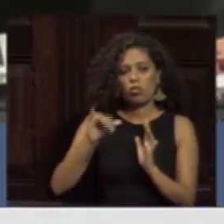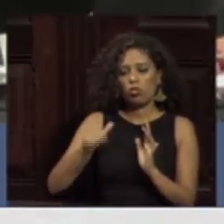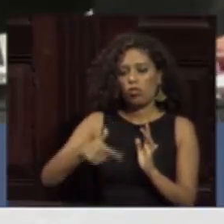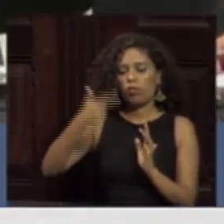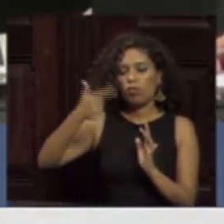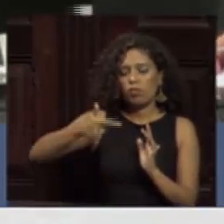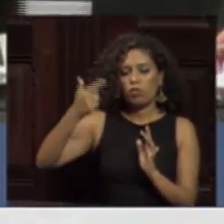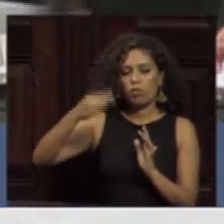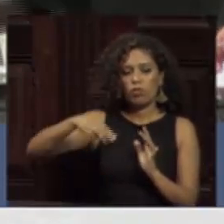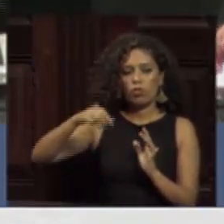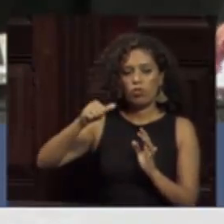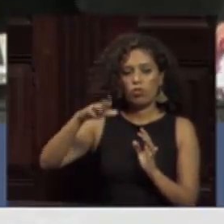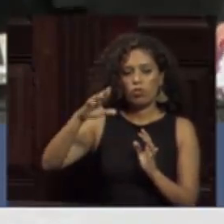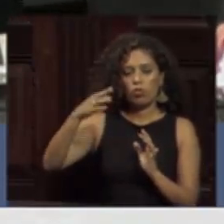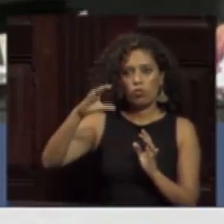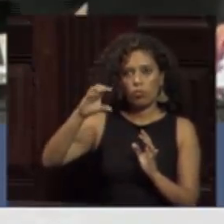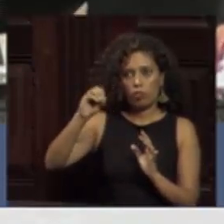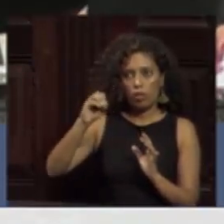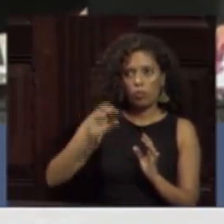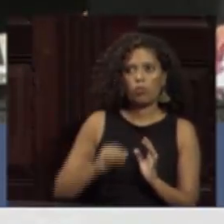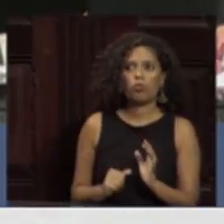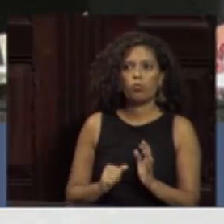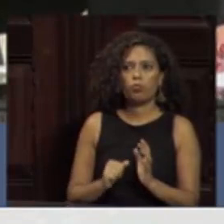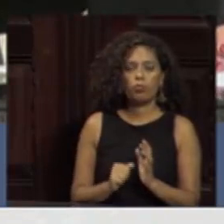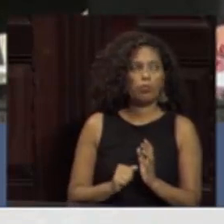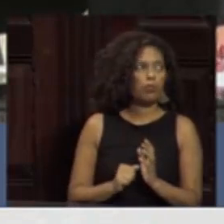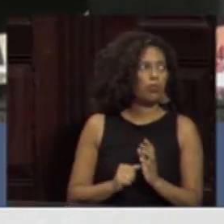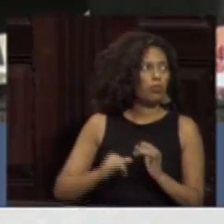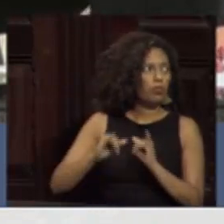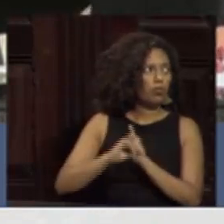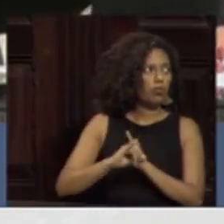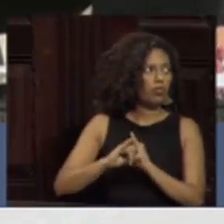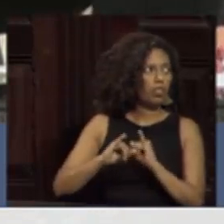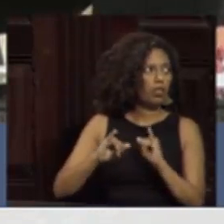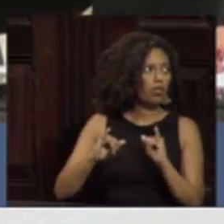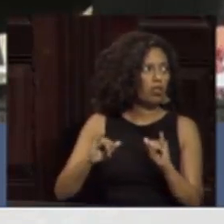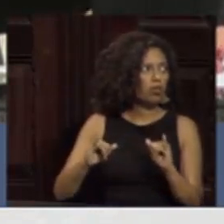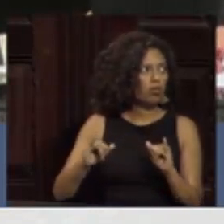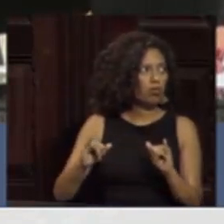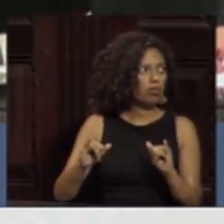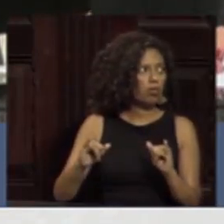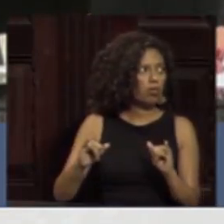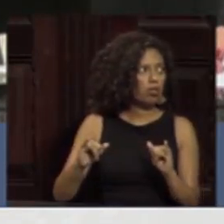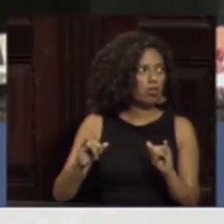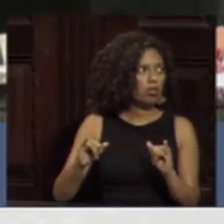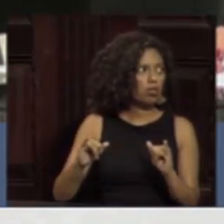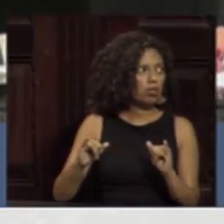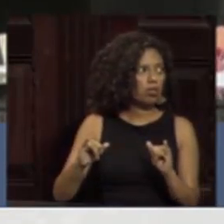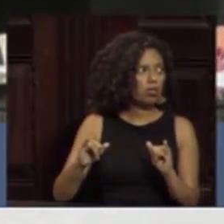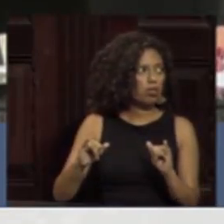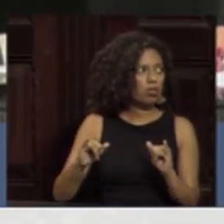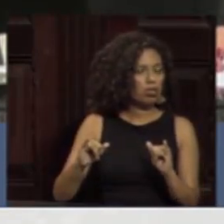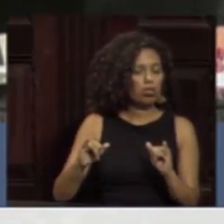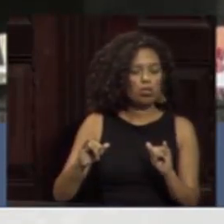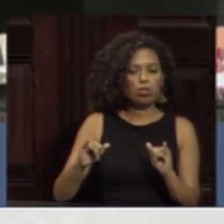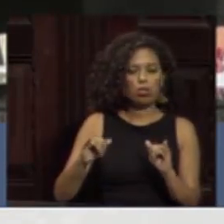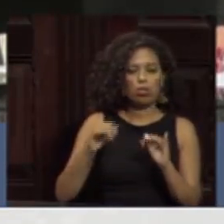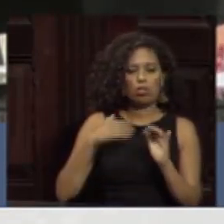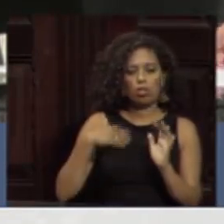Luiz Paulo, respondendo sua questão, estou no exercício da presidência, mas não confecciono a pauta. Vou